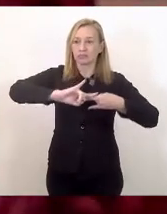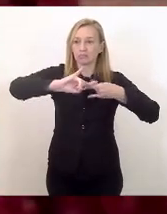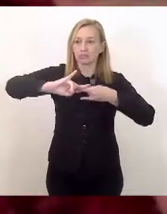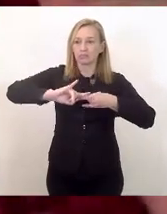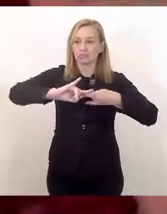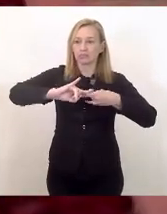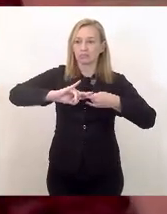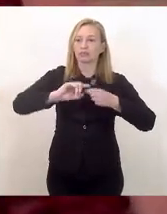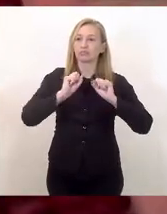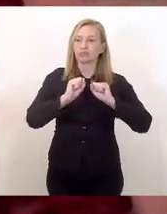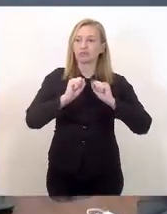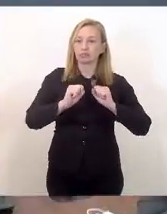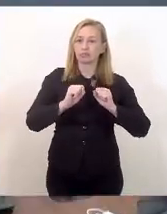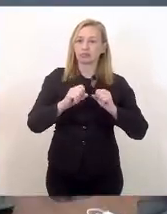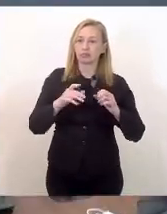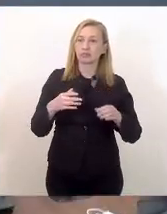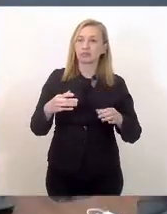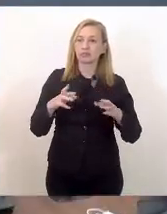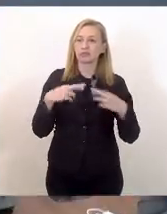sessão.